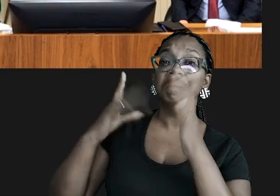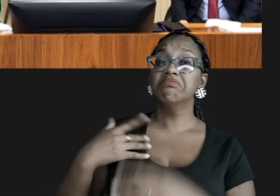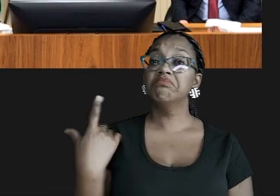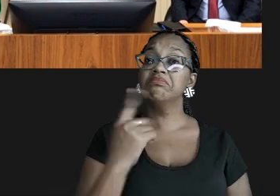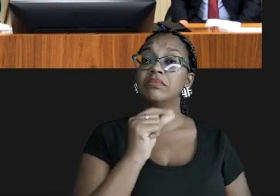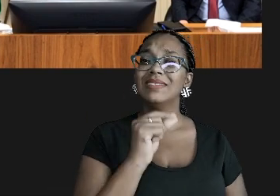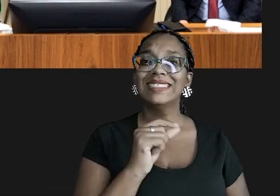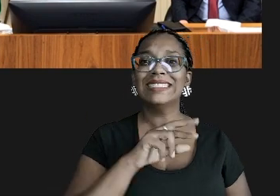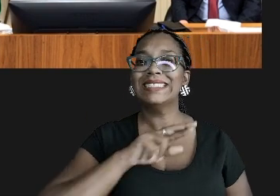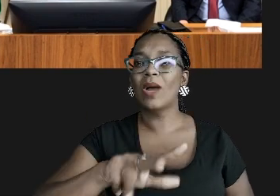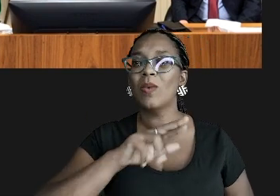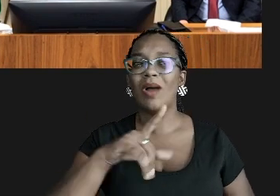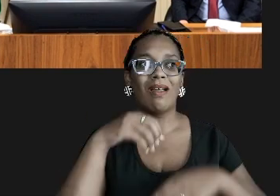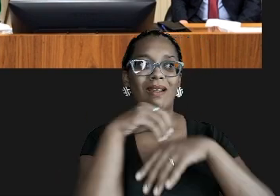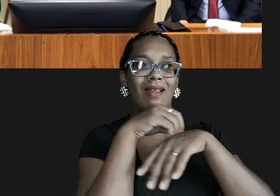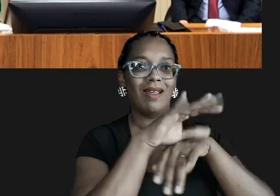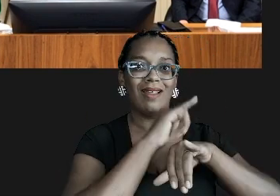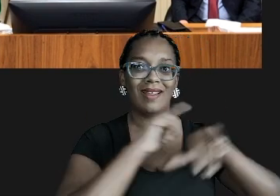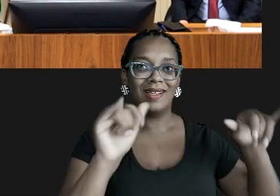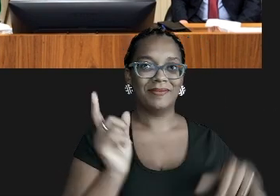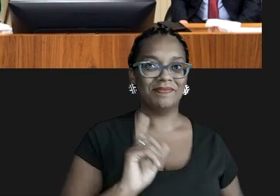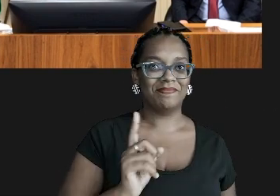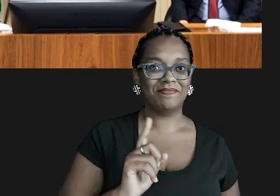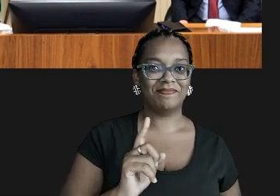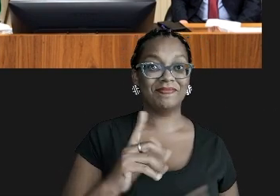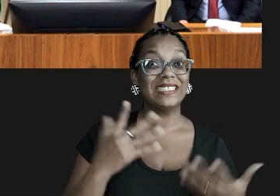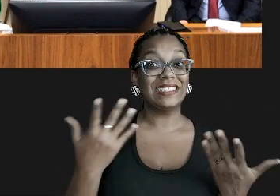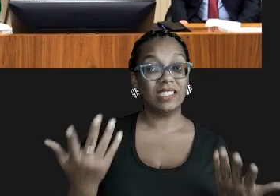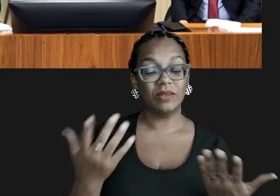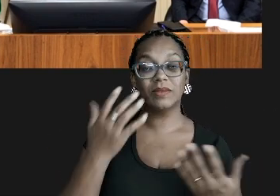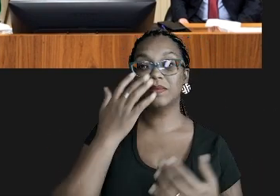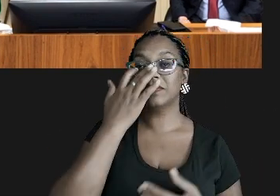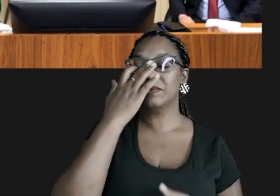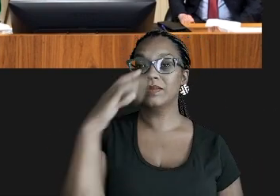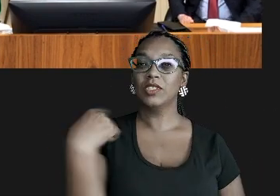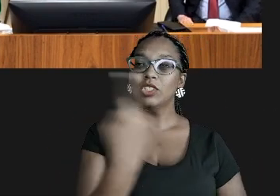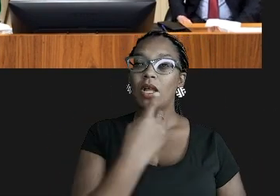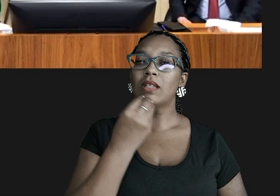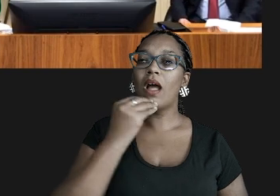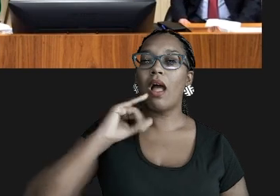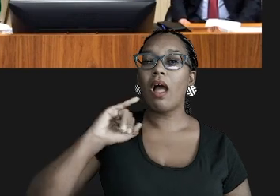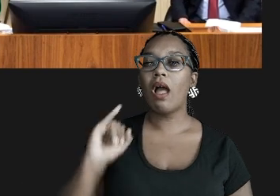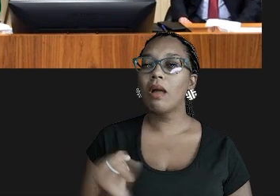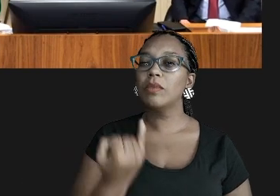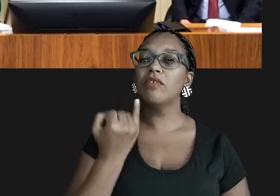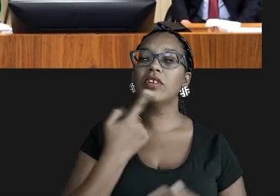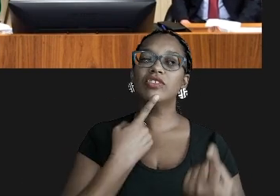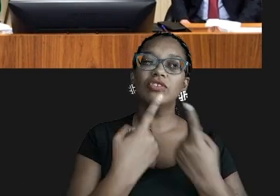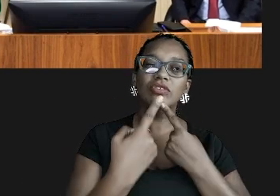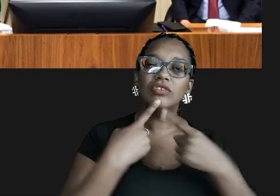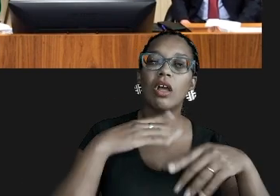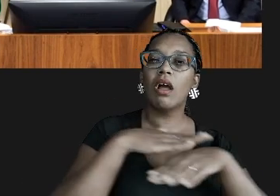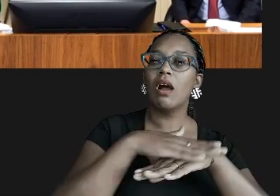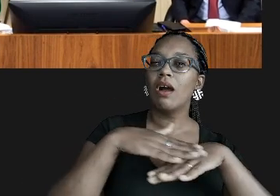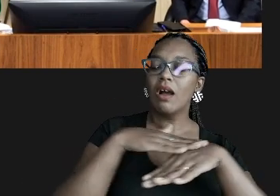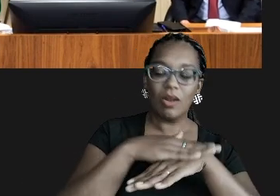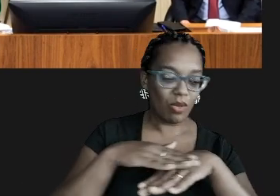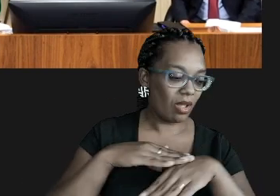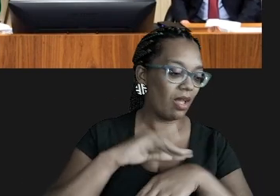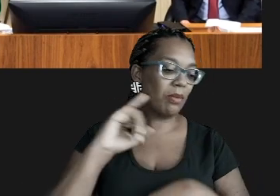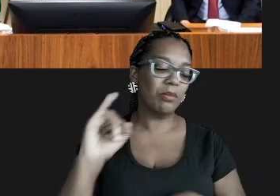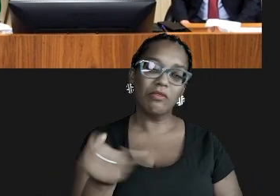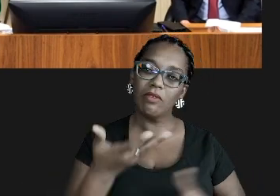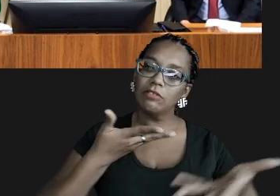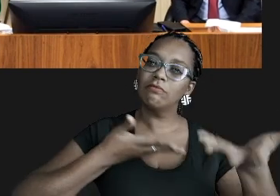e Essa não é a mensagem que a gente pode passar então assim a gente se aproveita muito desse diálogo a gente se aproveita muito